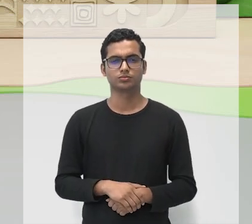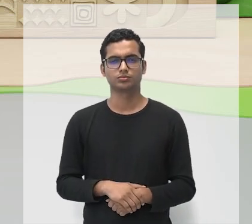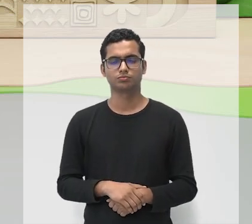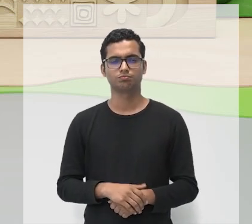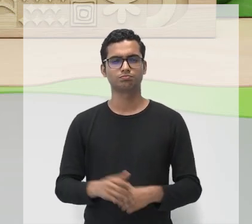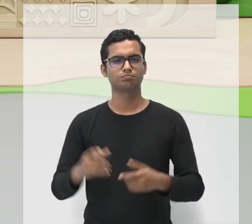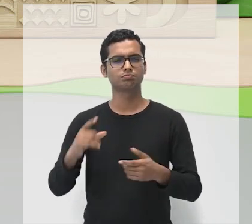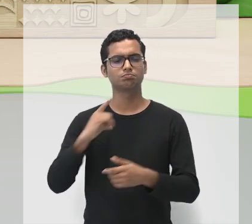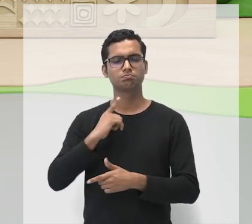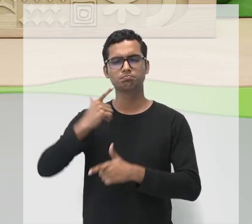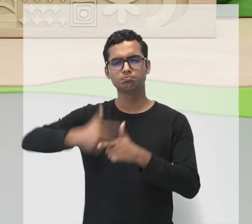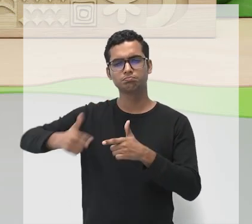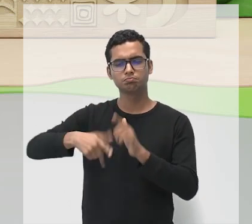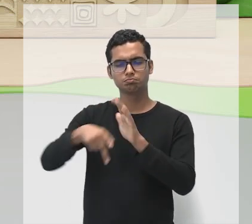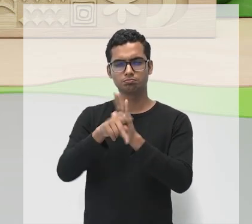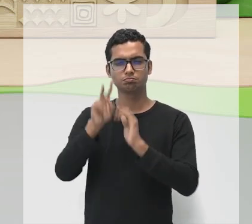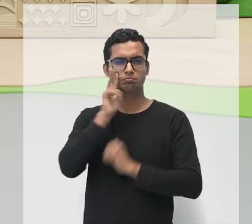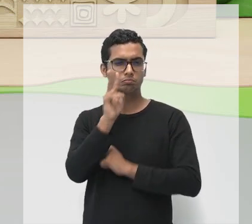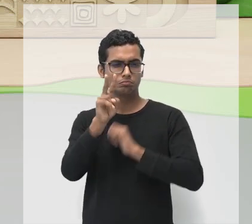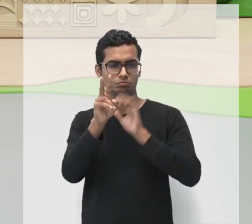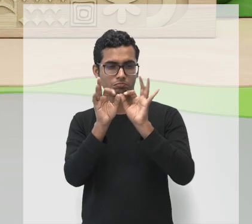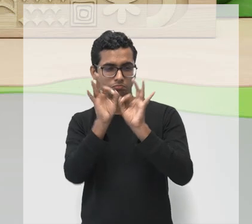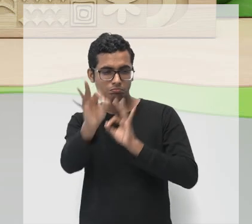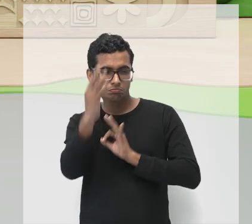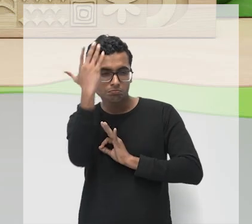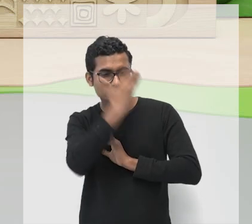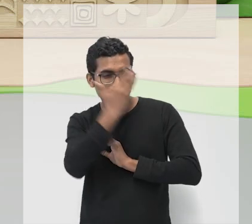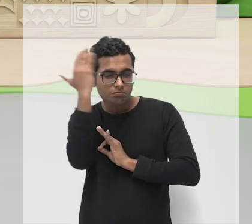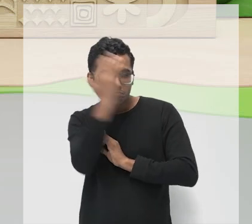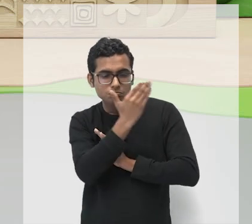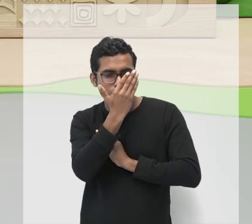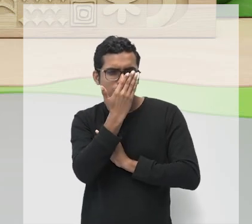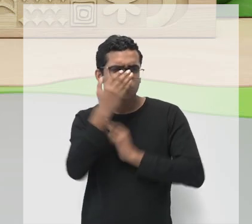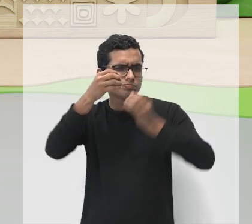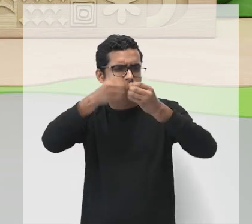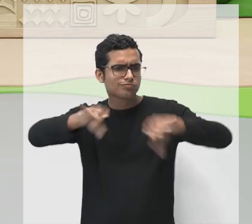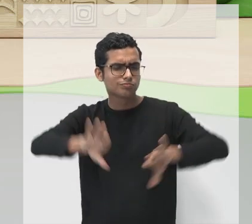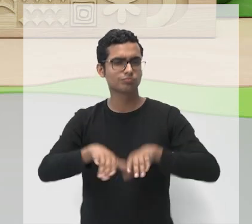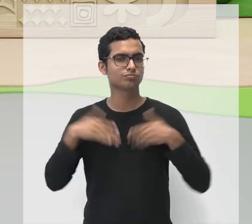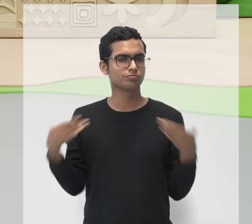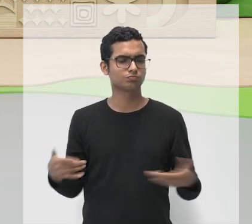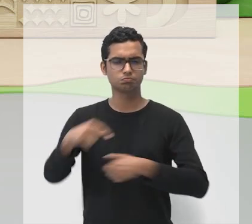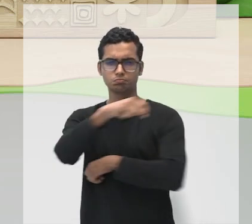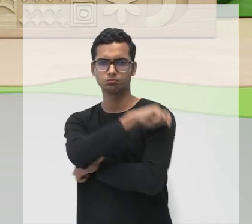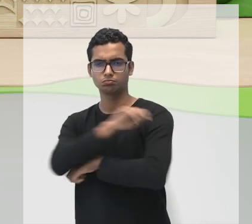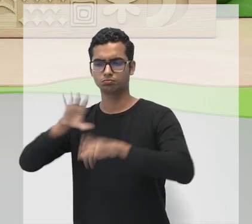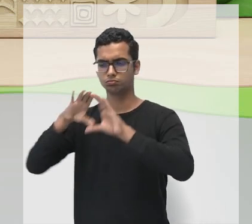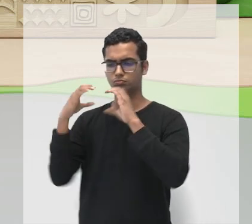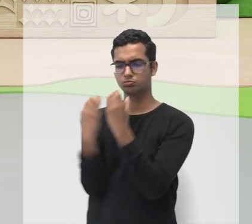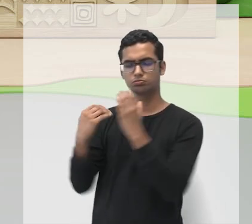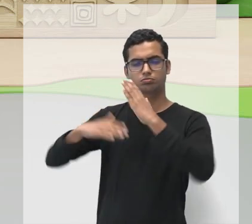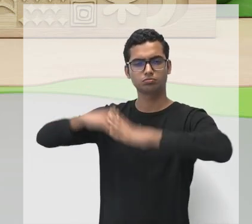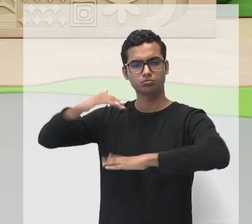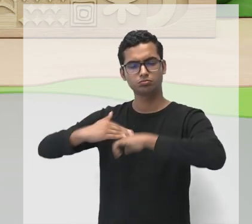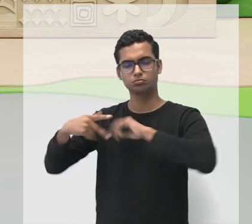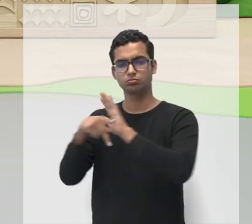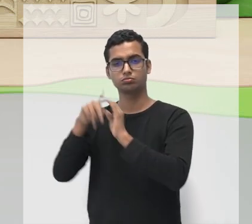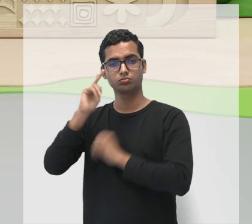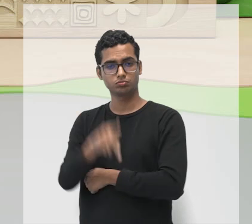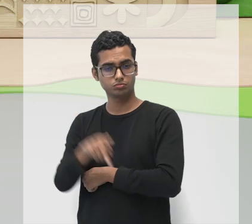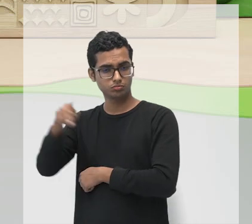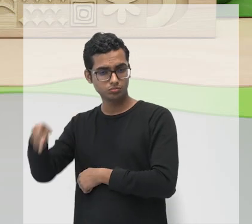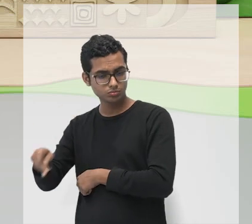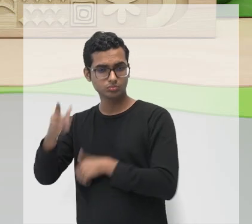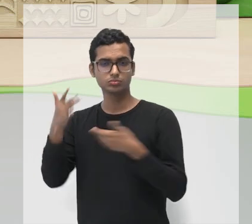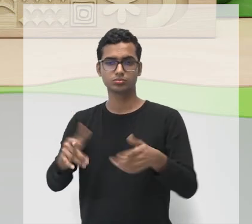impacto desse problema aí para você, tanto o aluno quanto o professor, todos que fazem parte da comunidade? É a dificuldade em